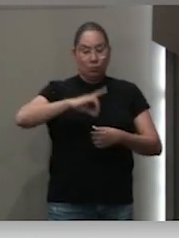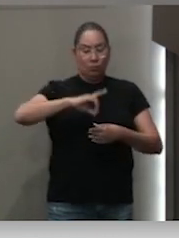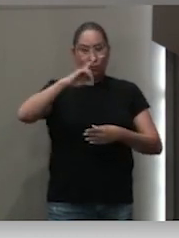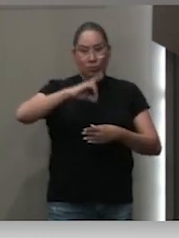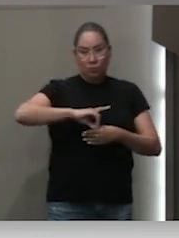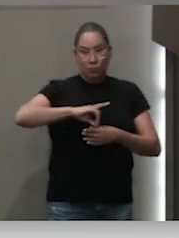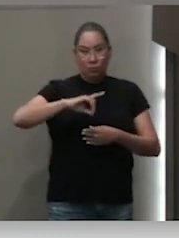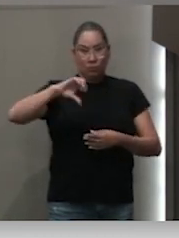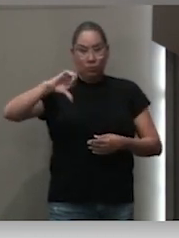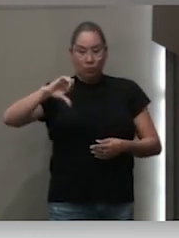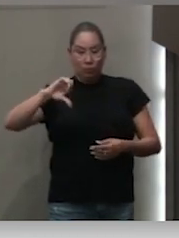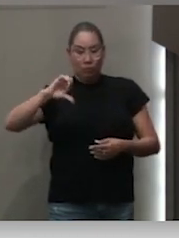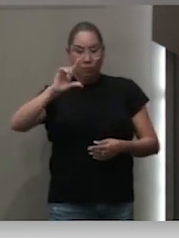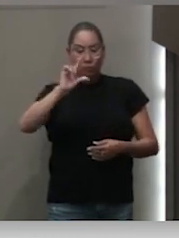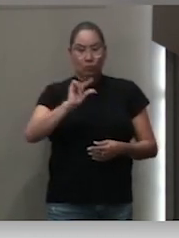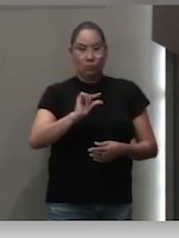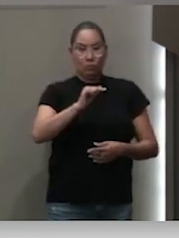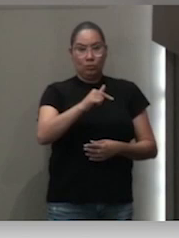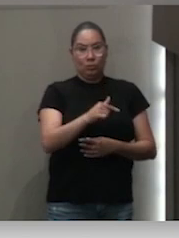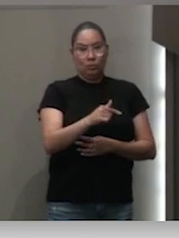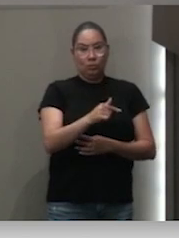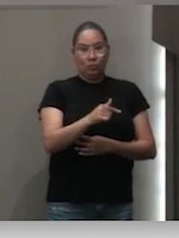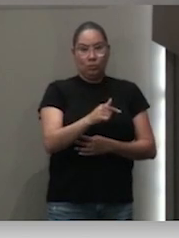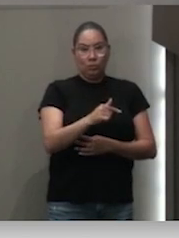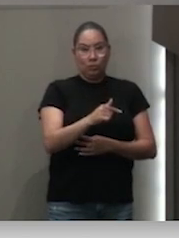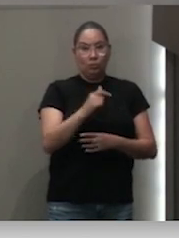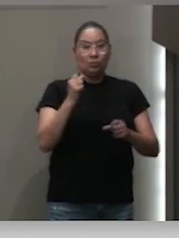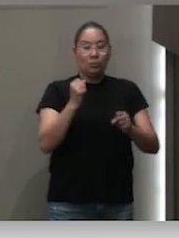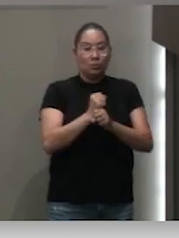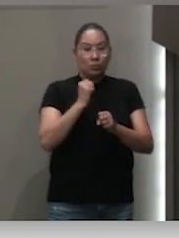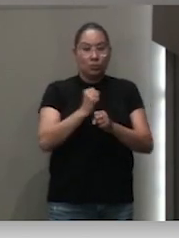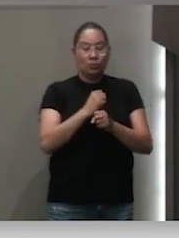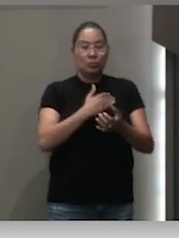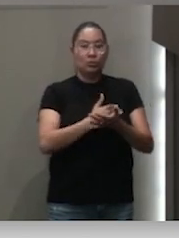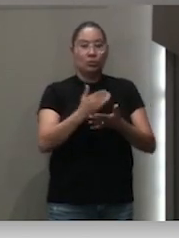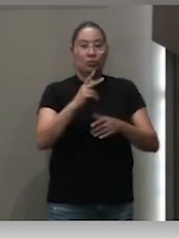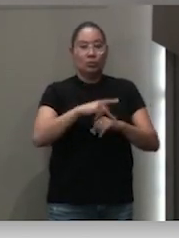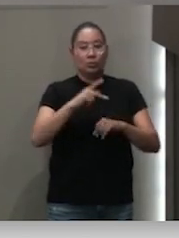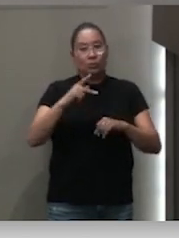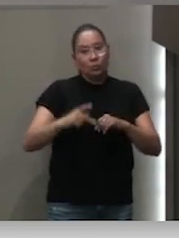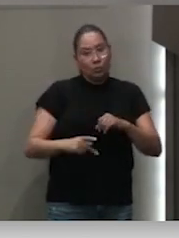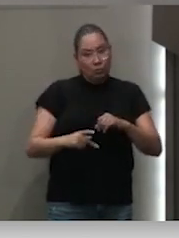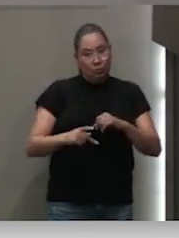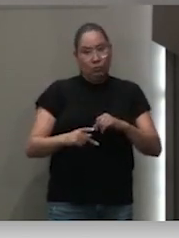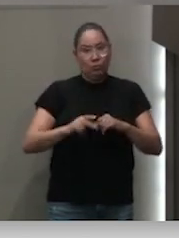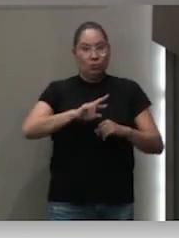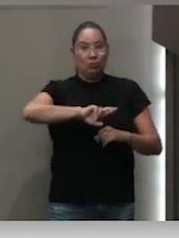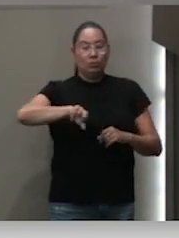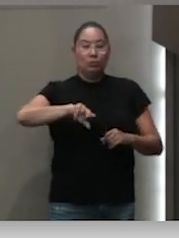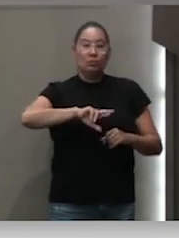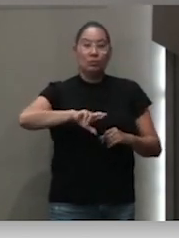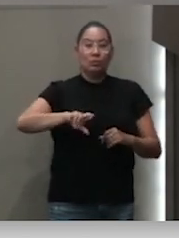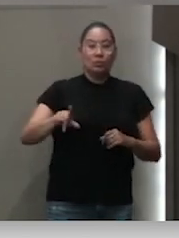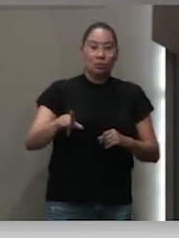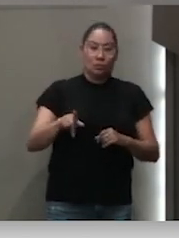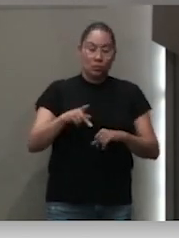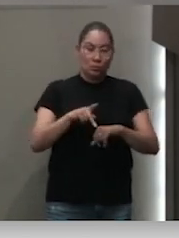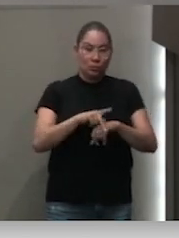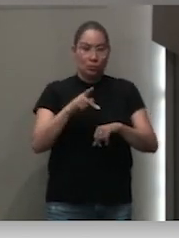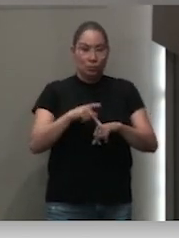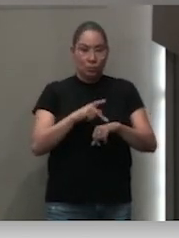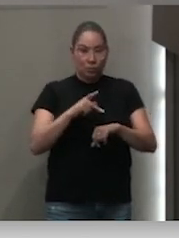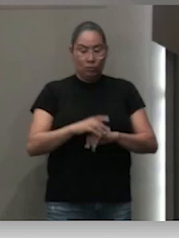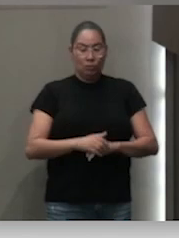sete propusemos que as obras começassem por passofundo e não por Nova Prata O que foi acolhido também e